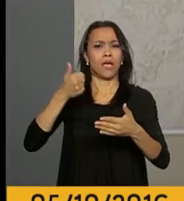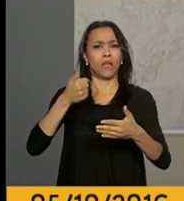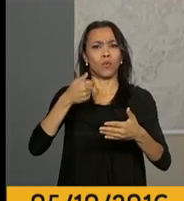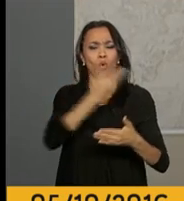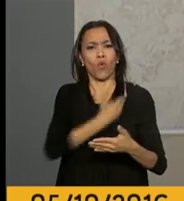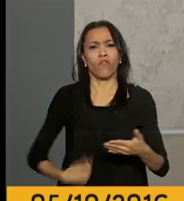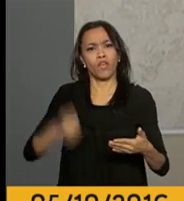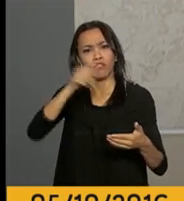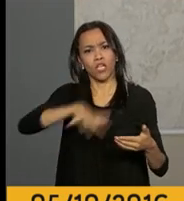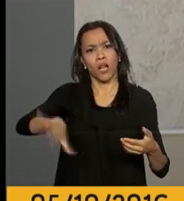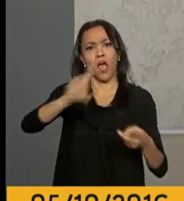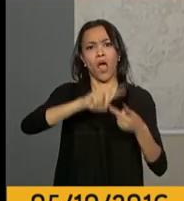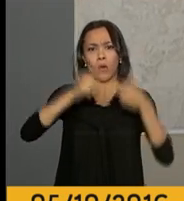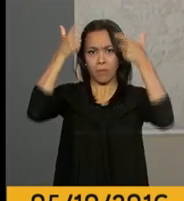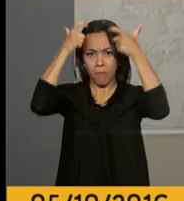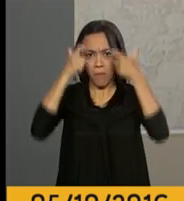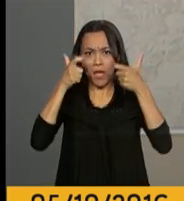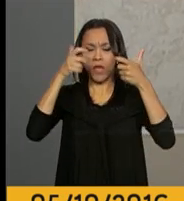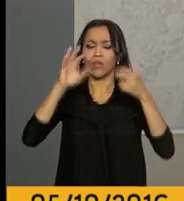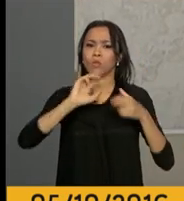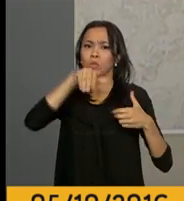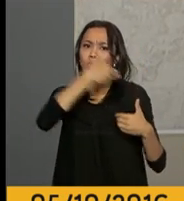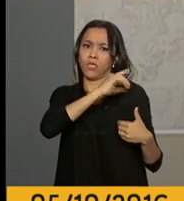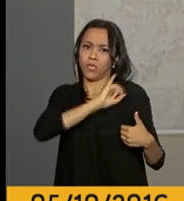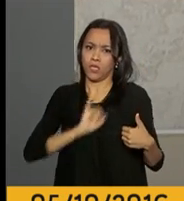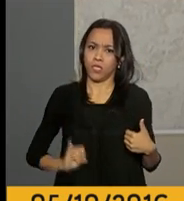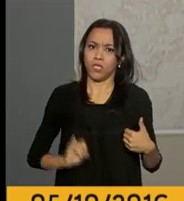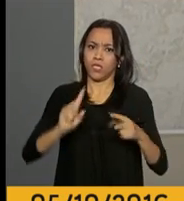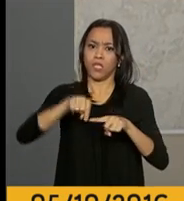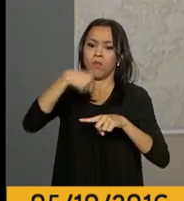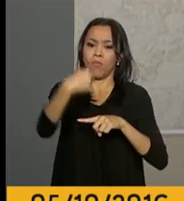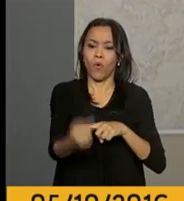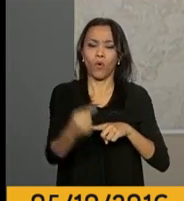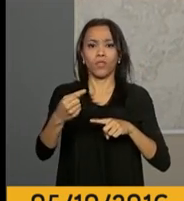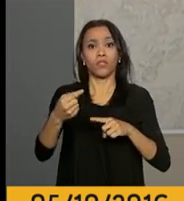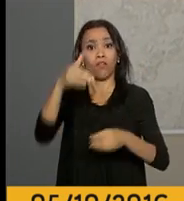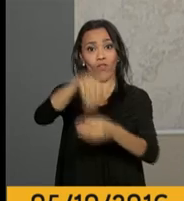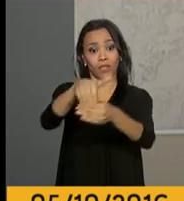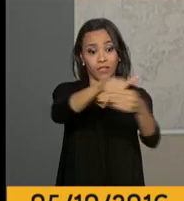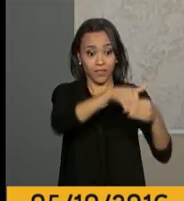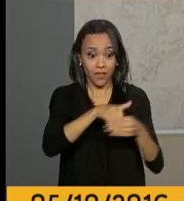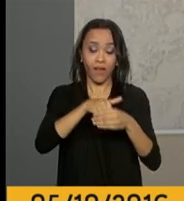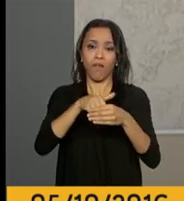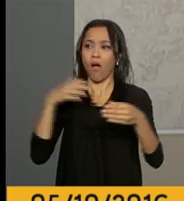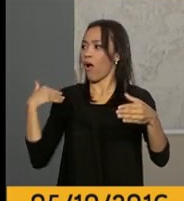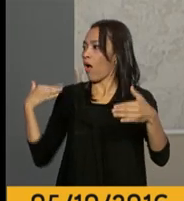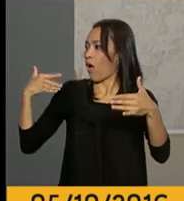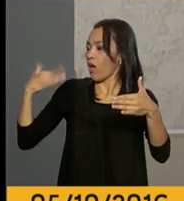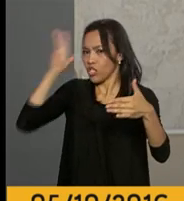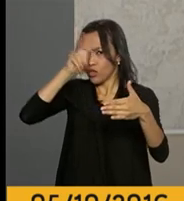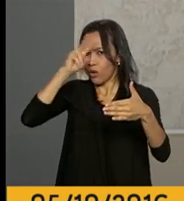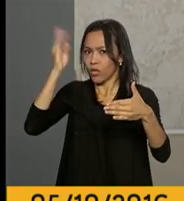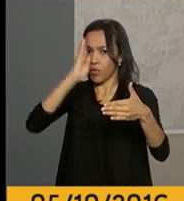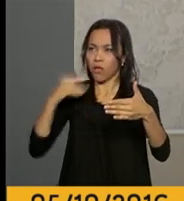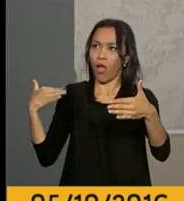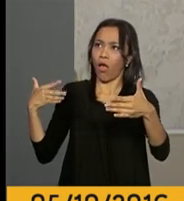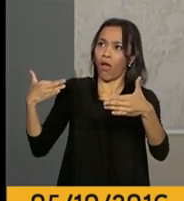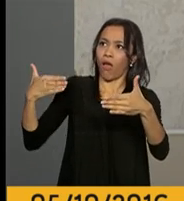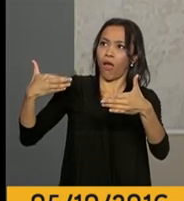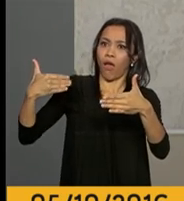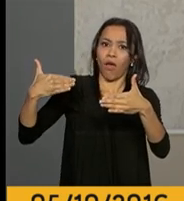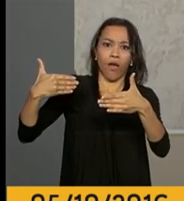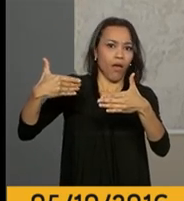eh Império com Estado unitário e depois quando tínhamos constituições embora eh escritas com